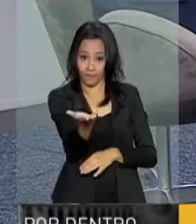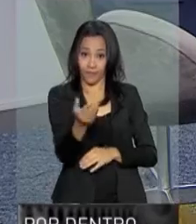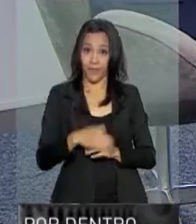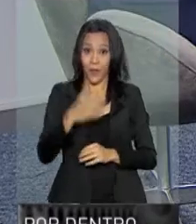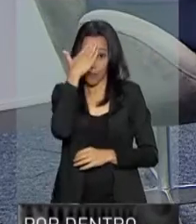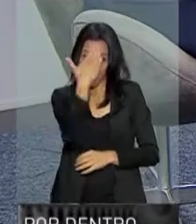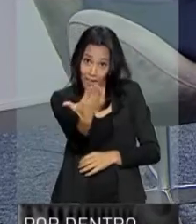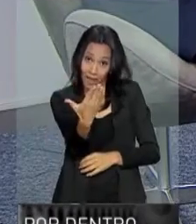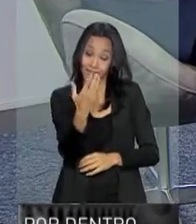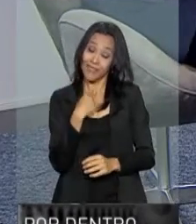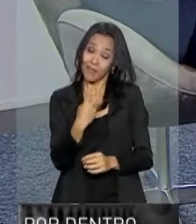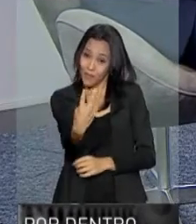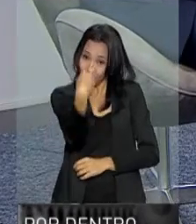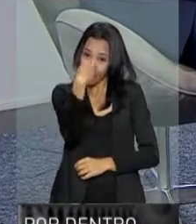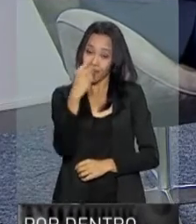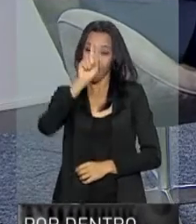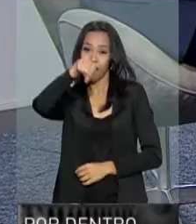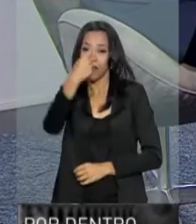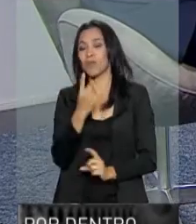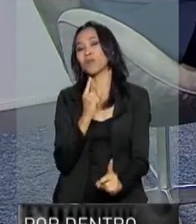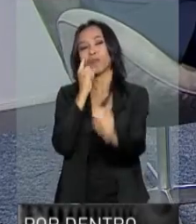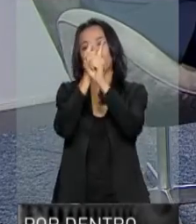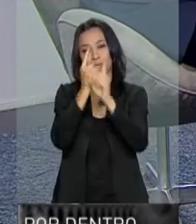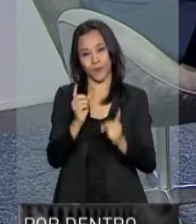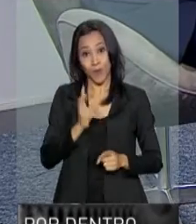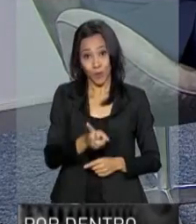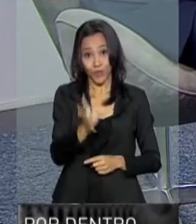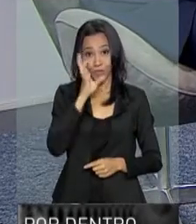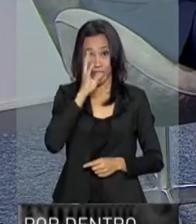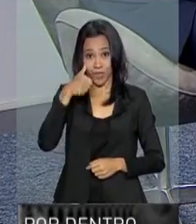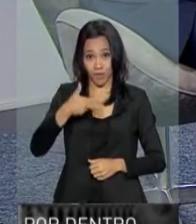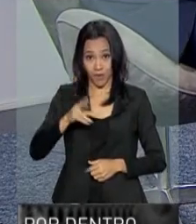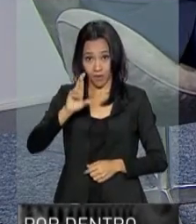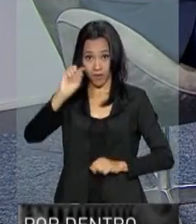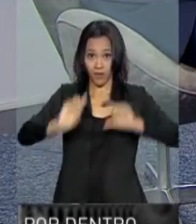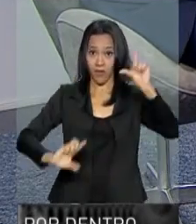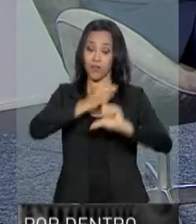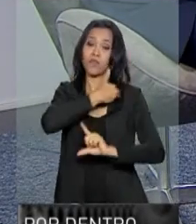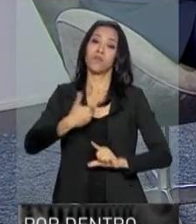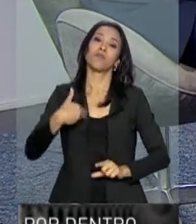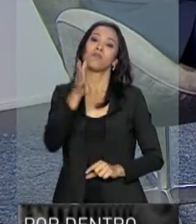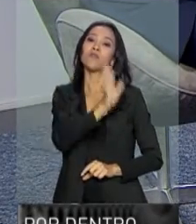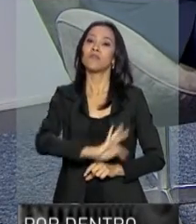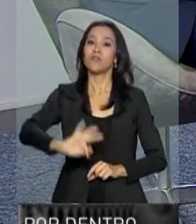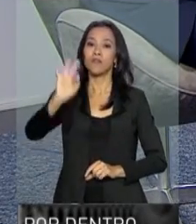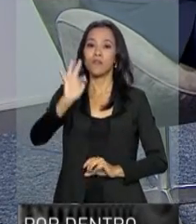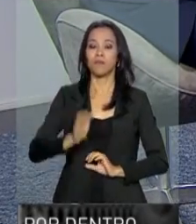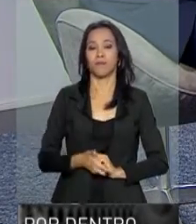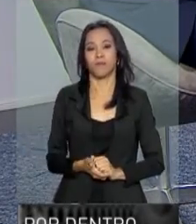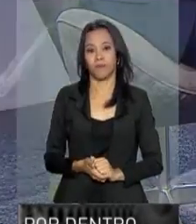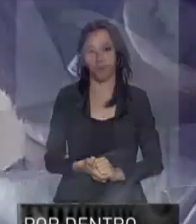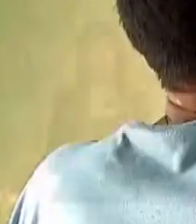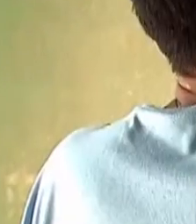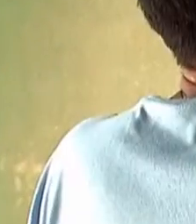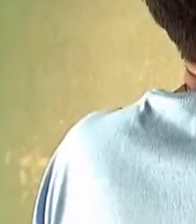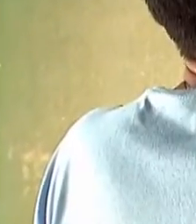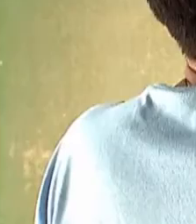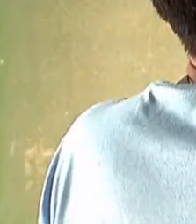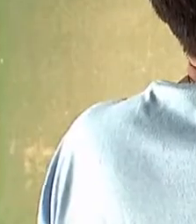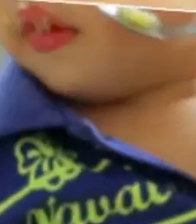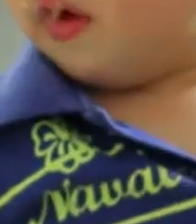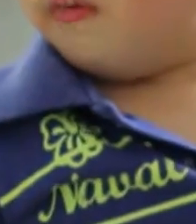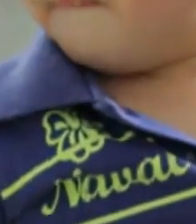rádio muito obrigada pela companhia e até o próximo programa Continue com a gente aqui na NBR a TV do governo federal e